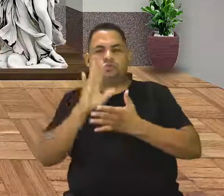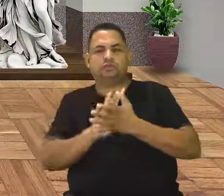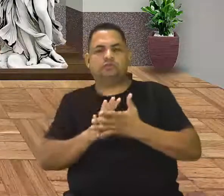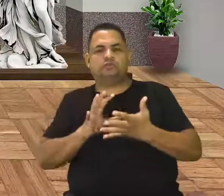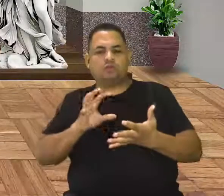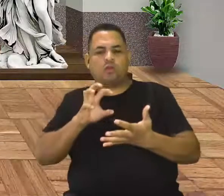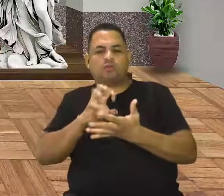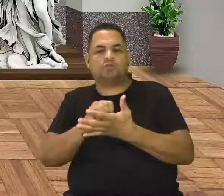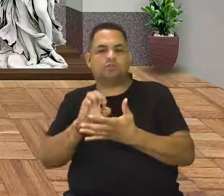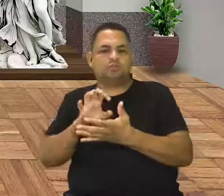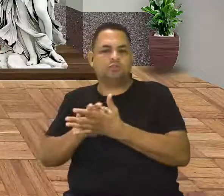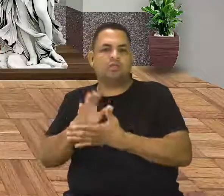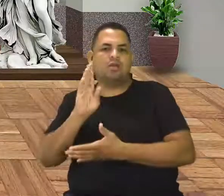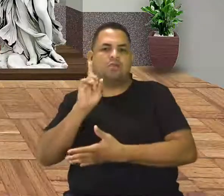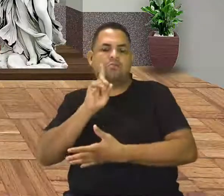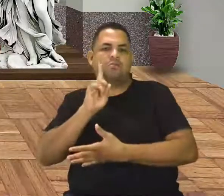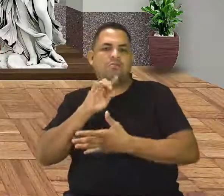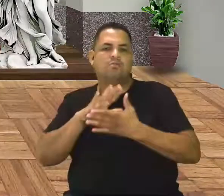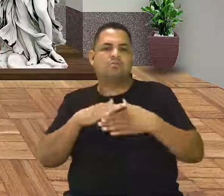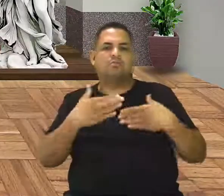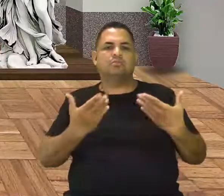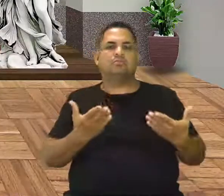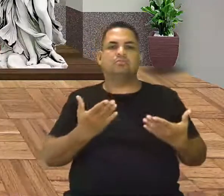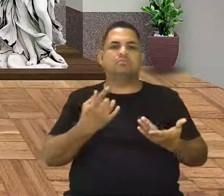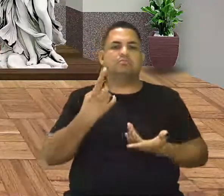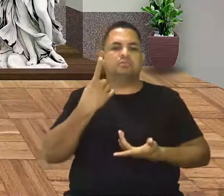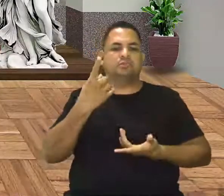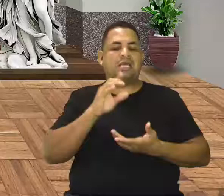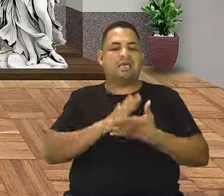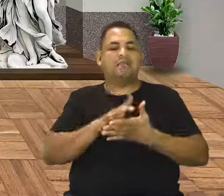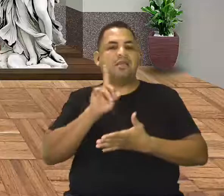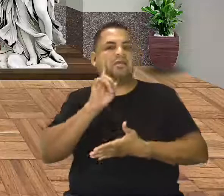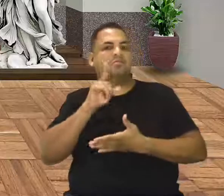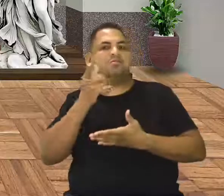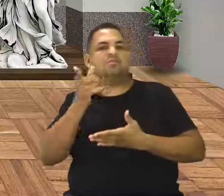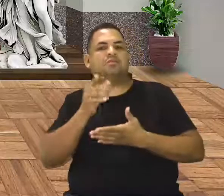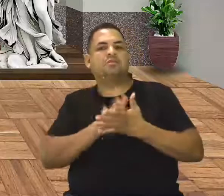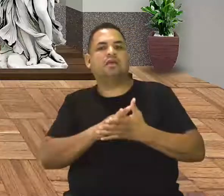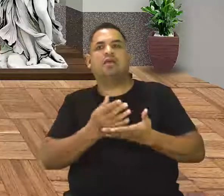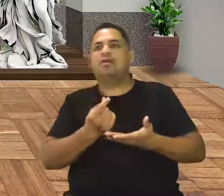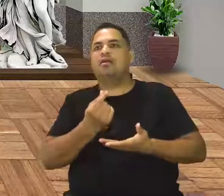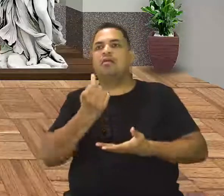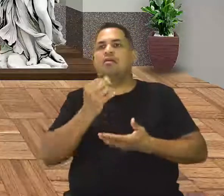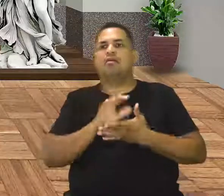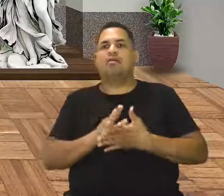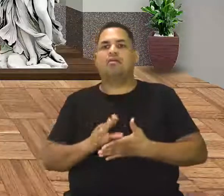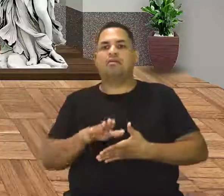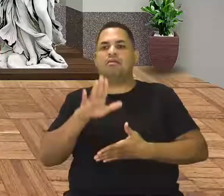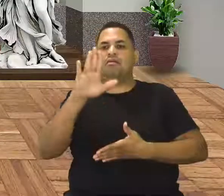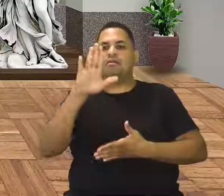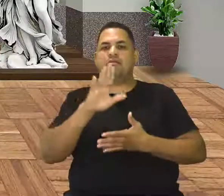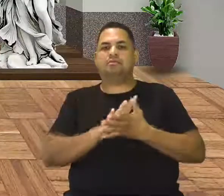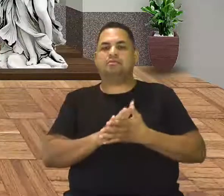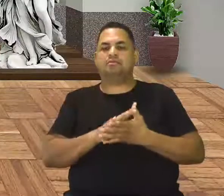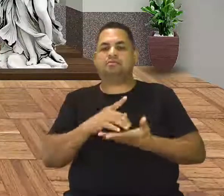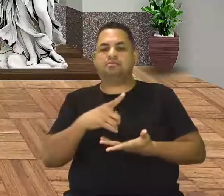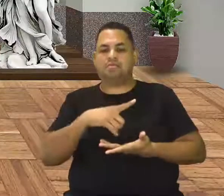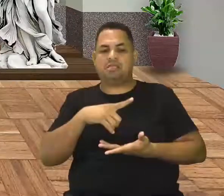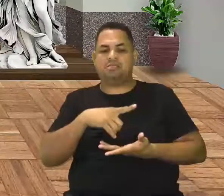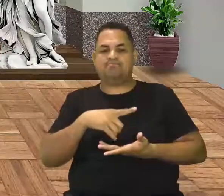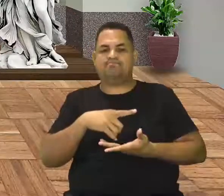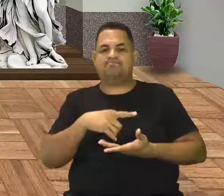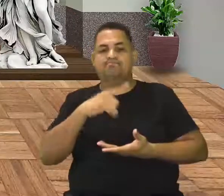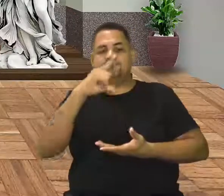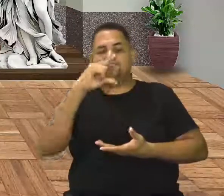a América. O cara acha que vai para os Estados Unidos e lá vai ficar rico. São poucas as pessoas que passaram por